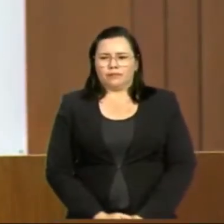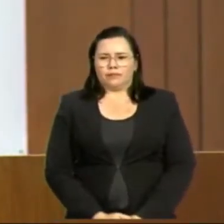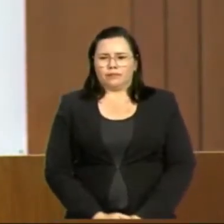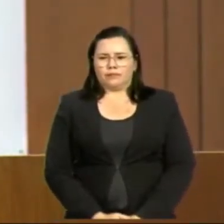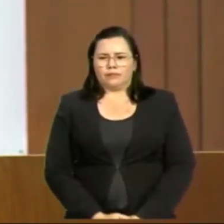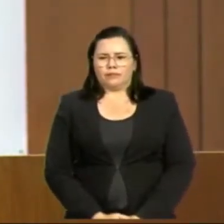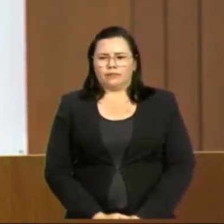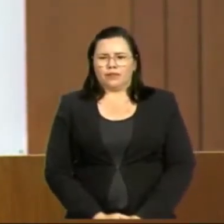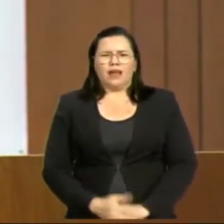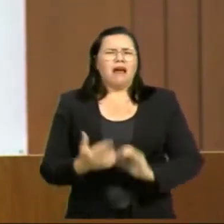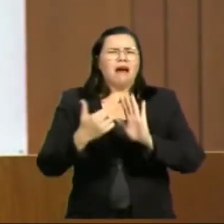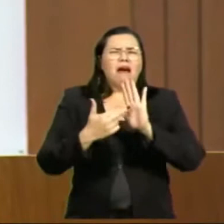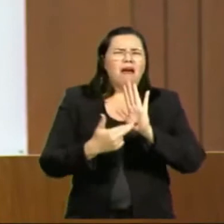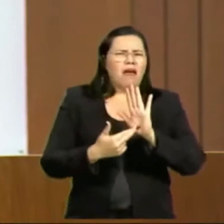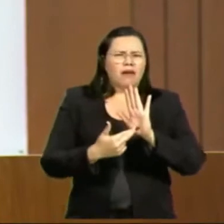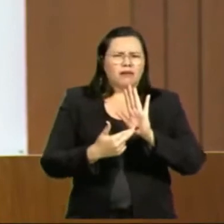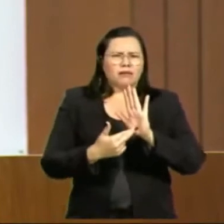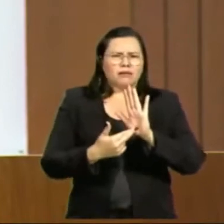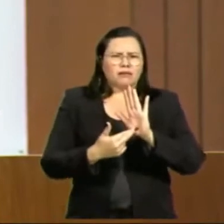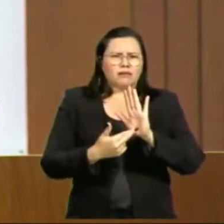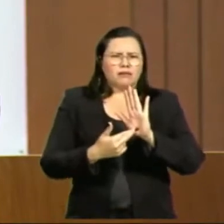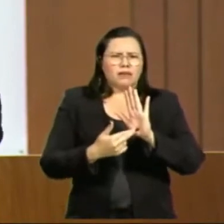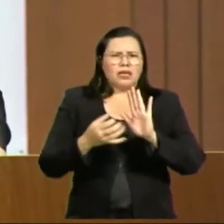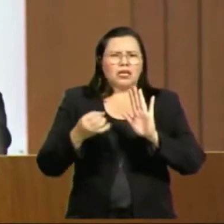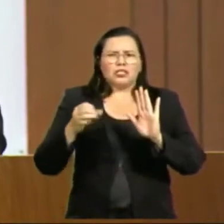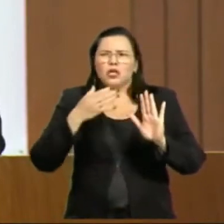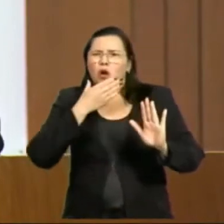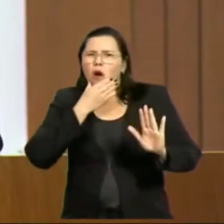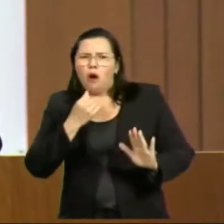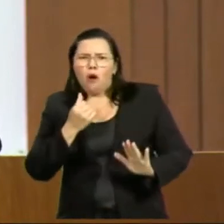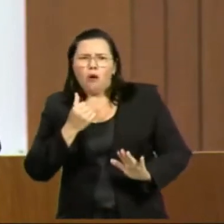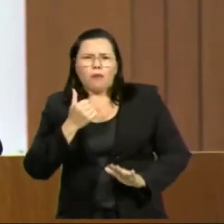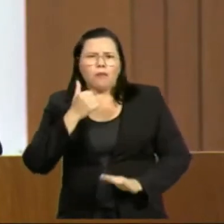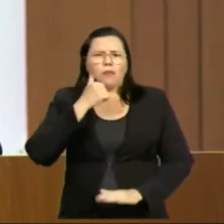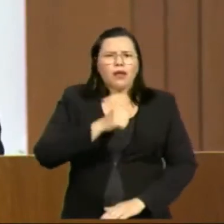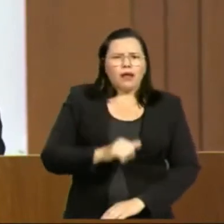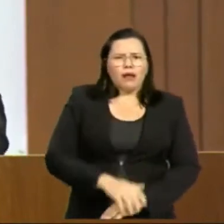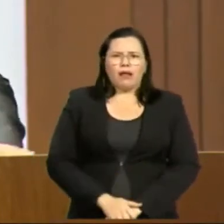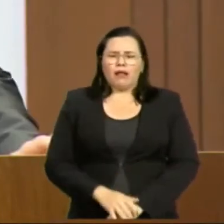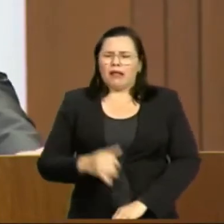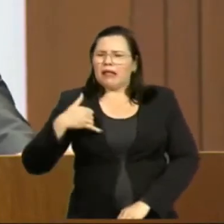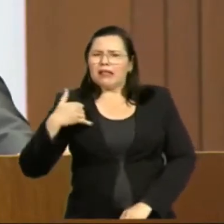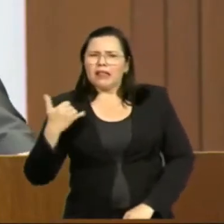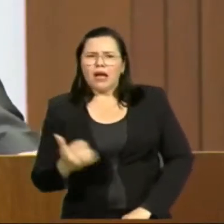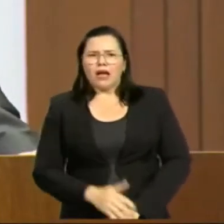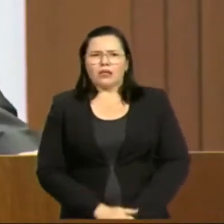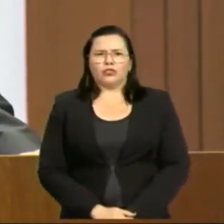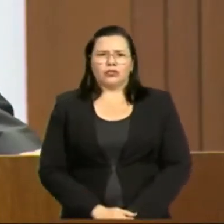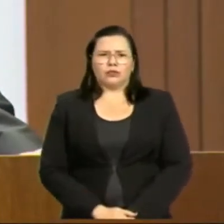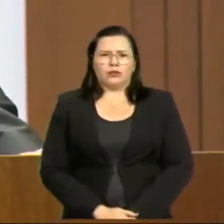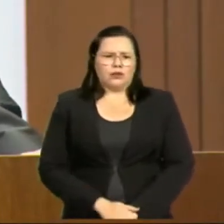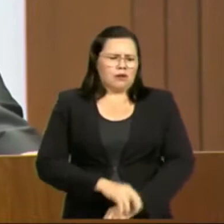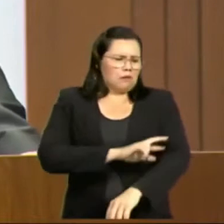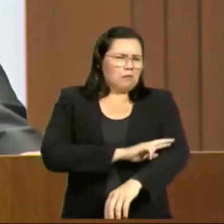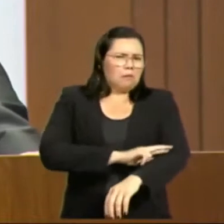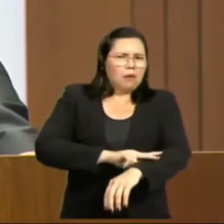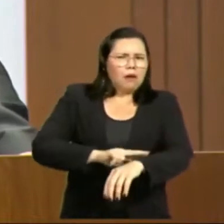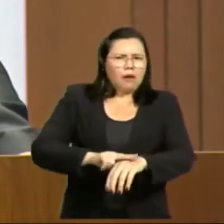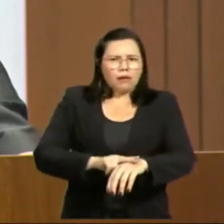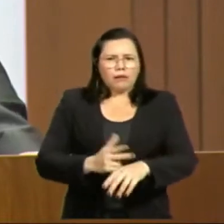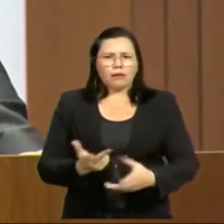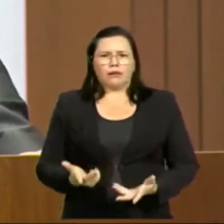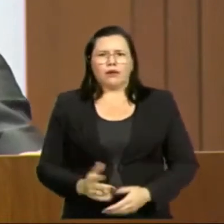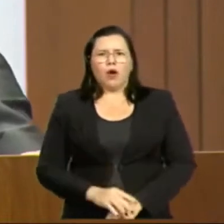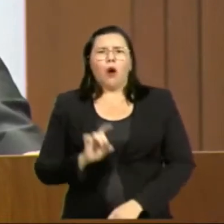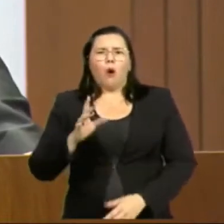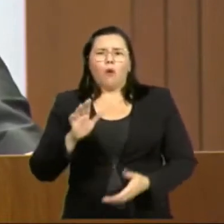critério de sexo, de idade, cor ou estado civil que é